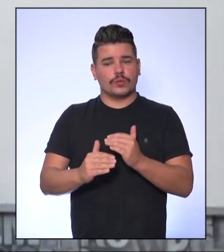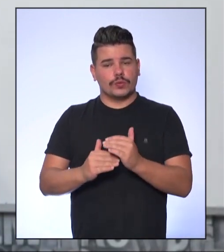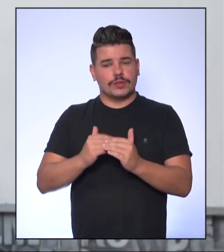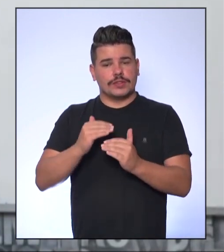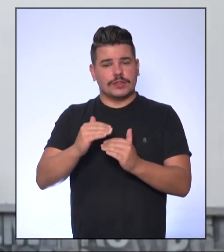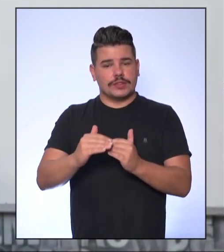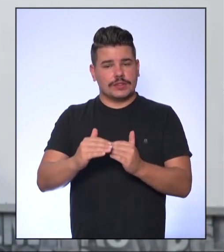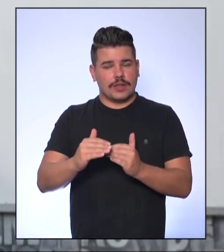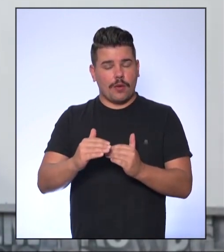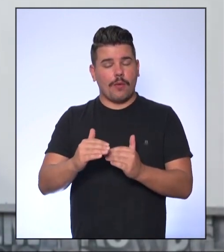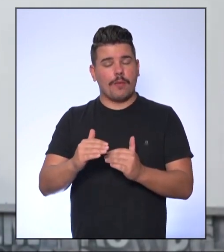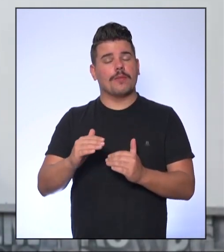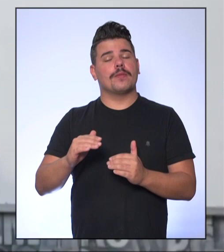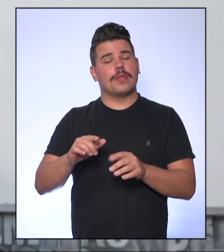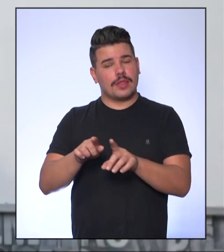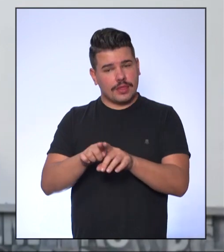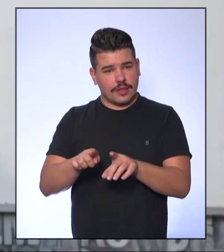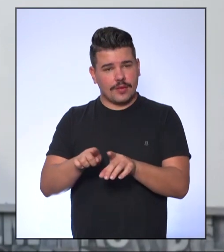mais ou barra